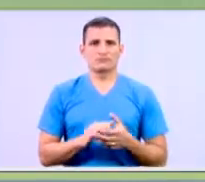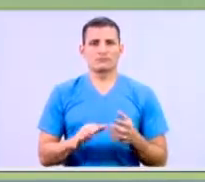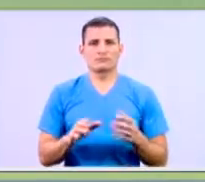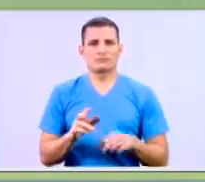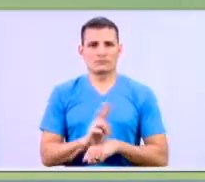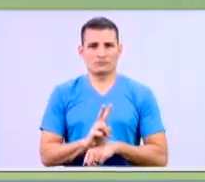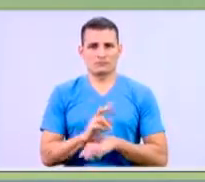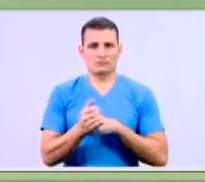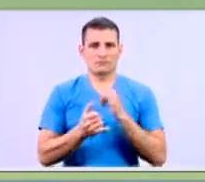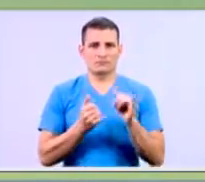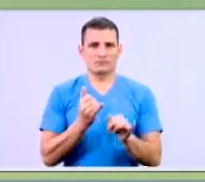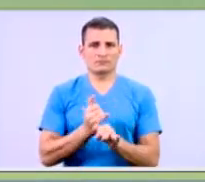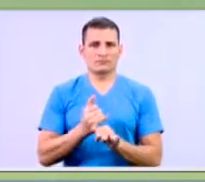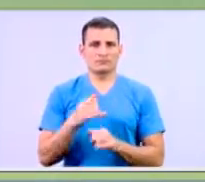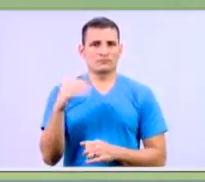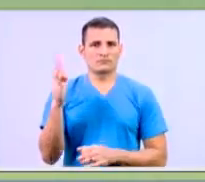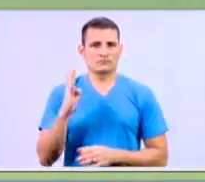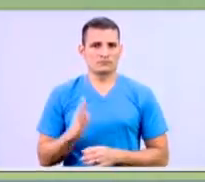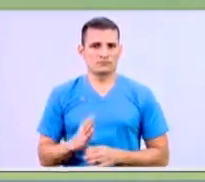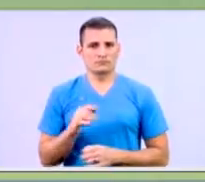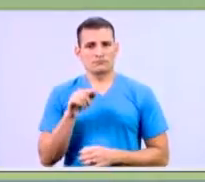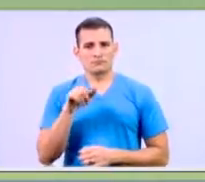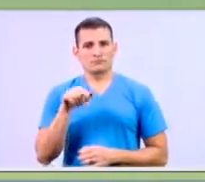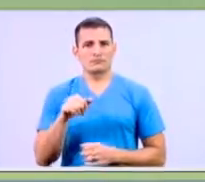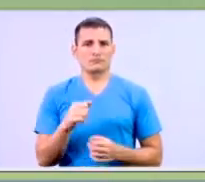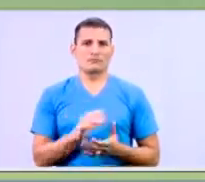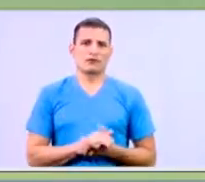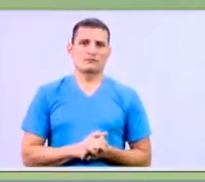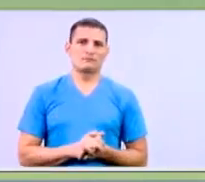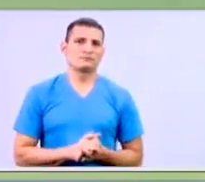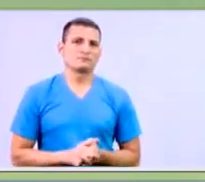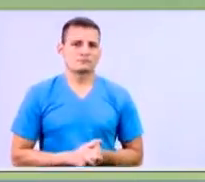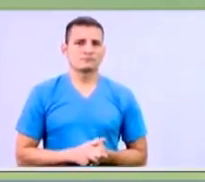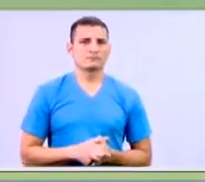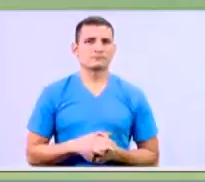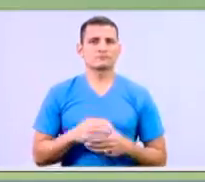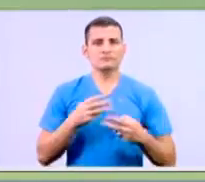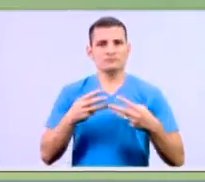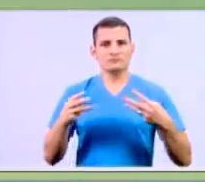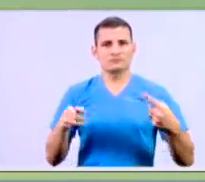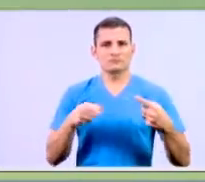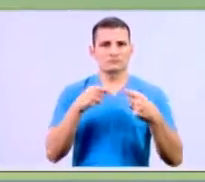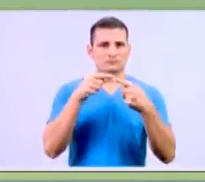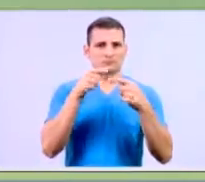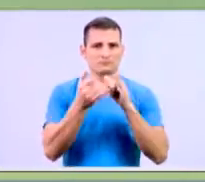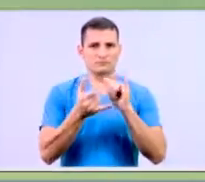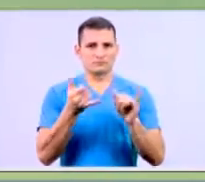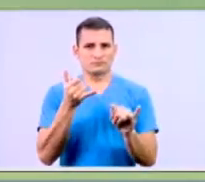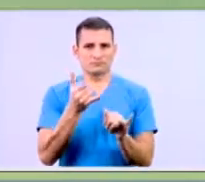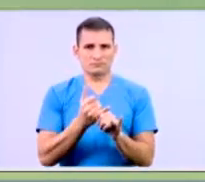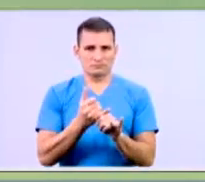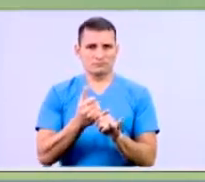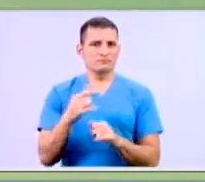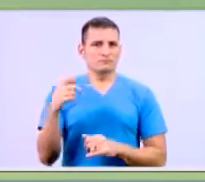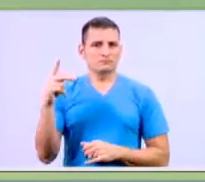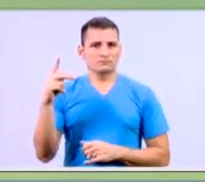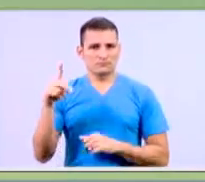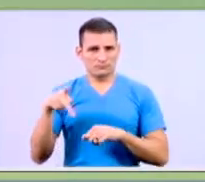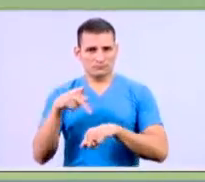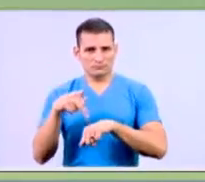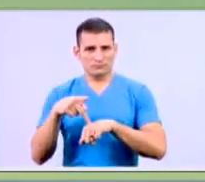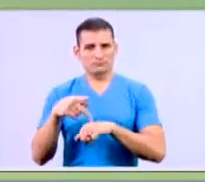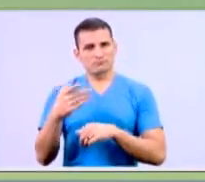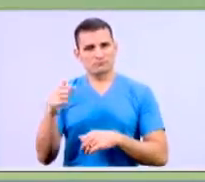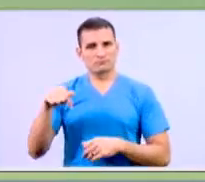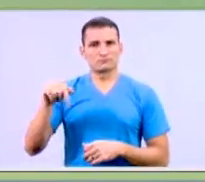brasileira. Ela trata de incidentes de segurança em que envolvam redes conectadas à internet no país, no caso no